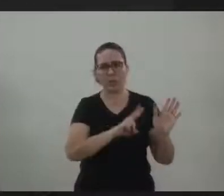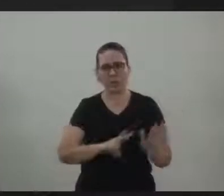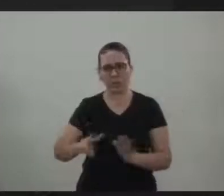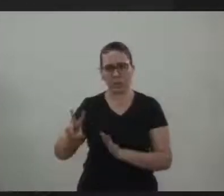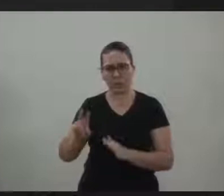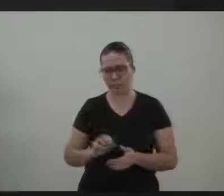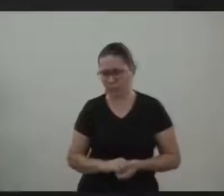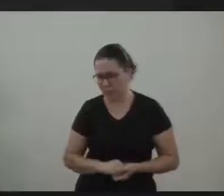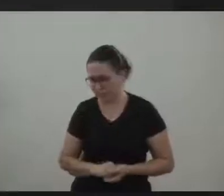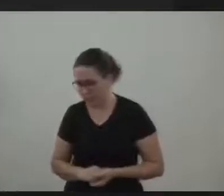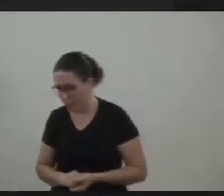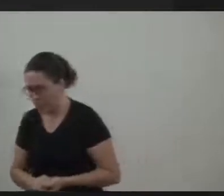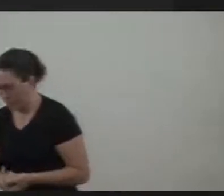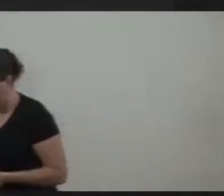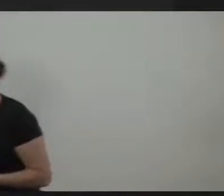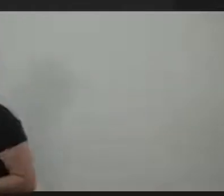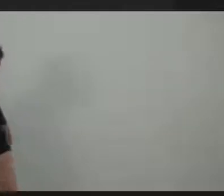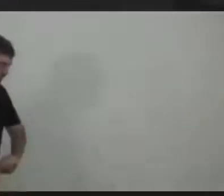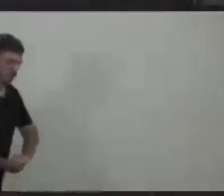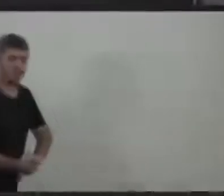todos.